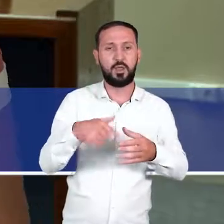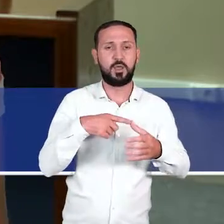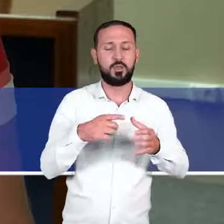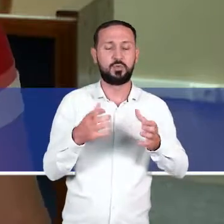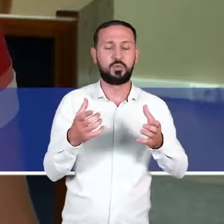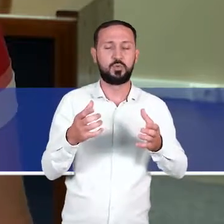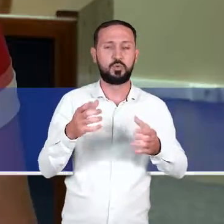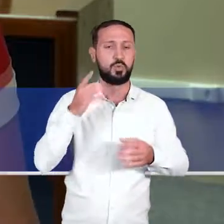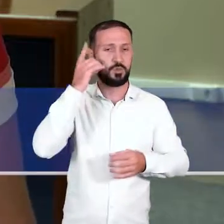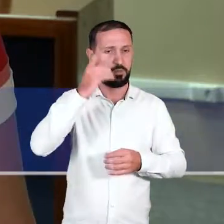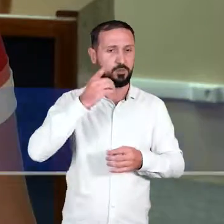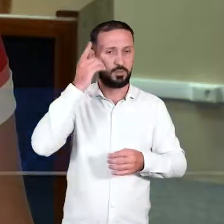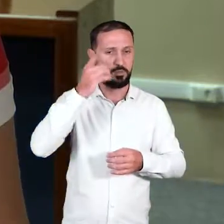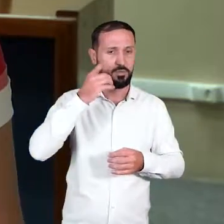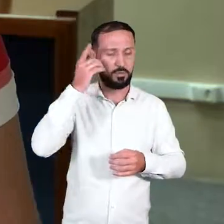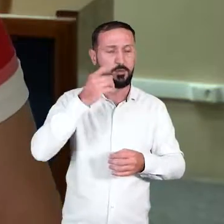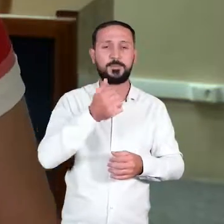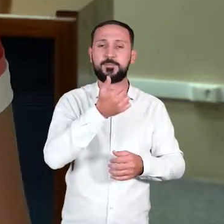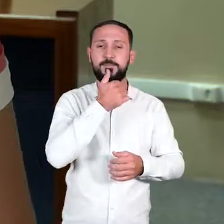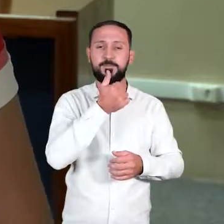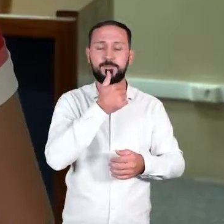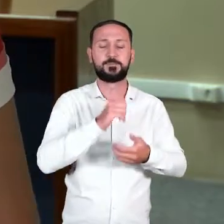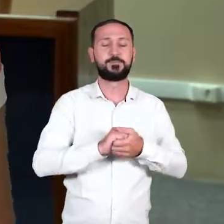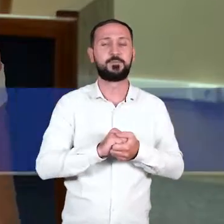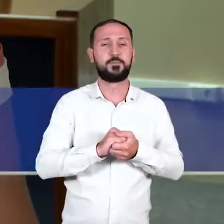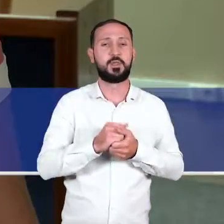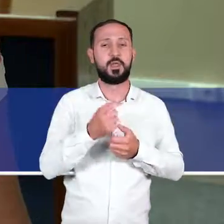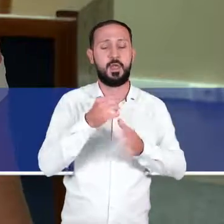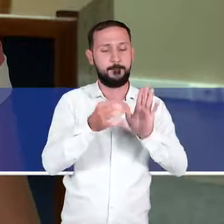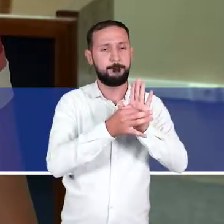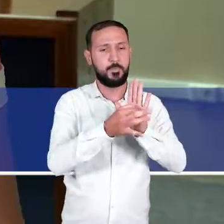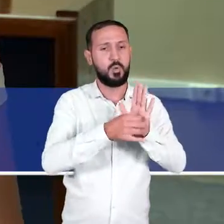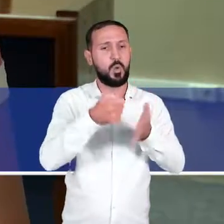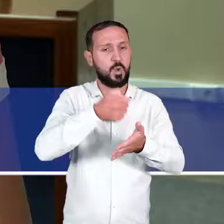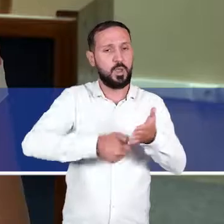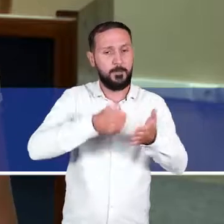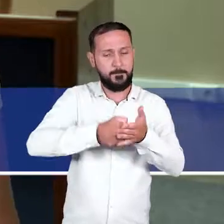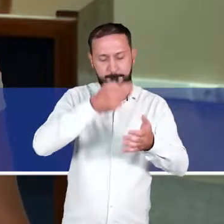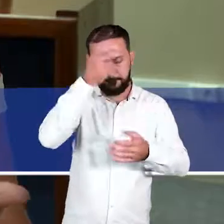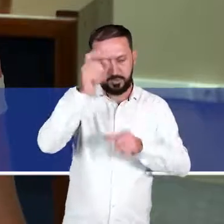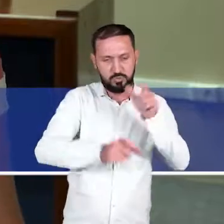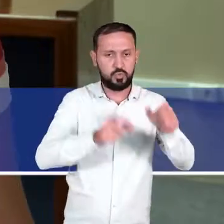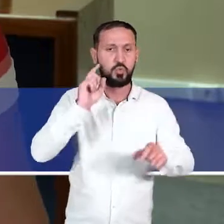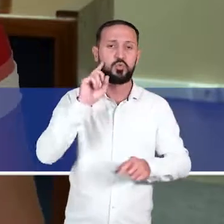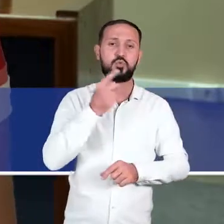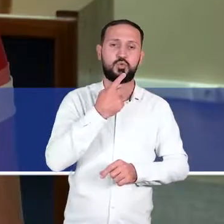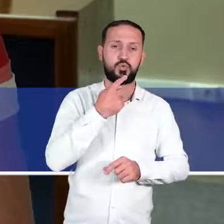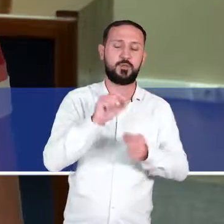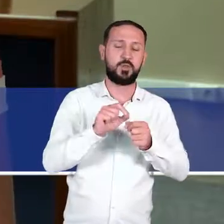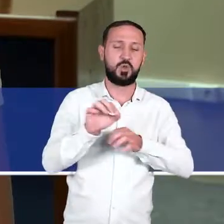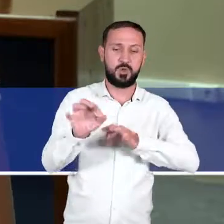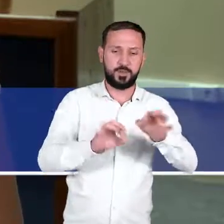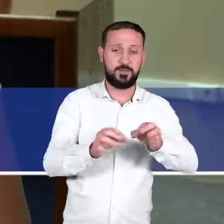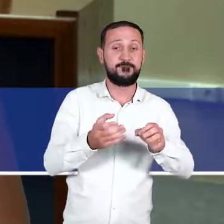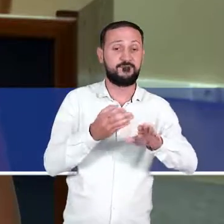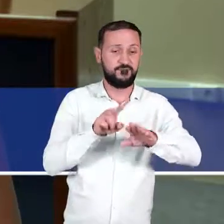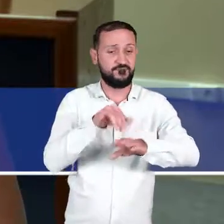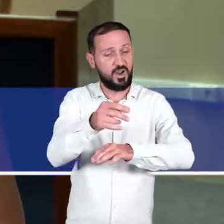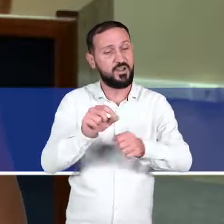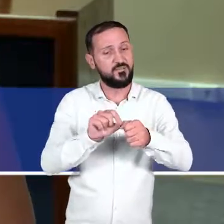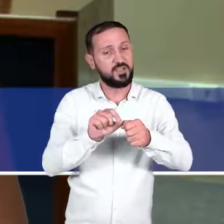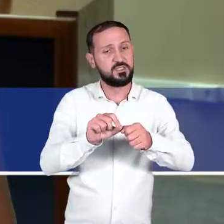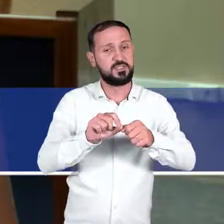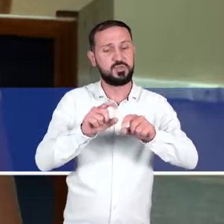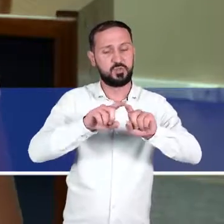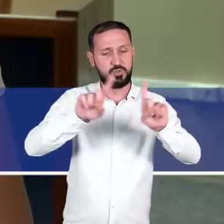comissão é de autoria do deputado Neno Razucchi. A proposta garante às pessoas surdas que prestarem concurso